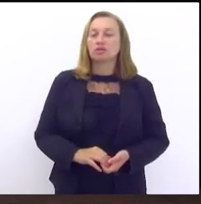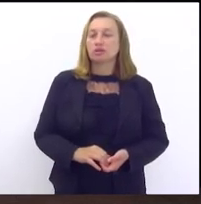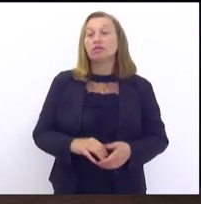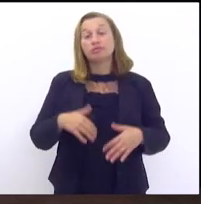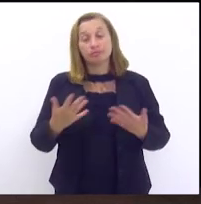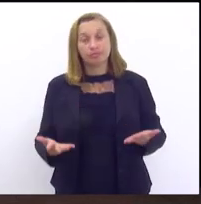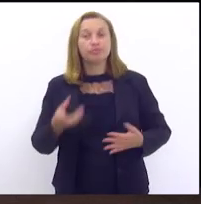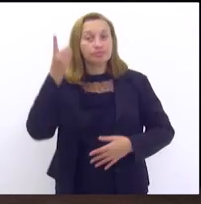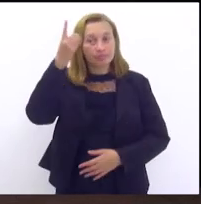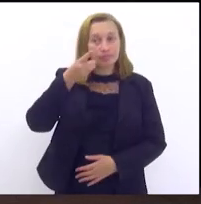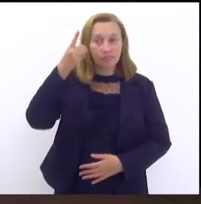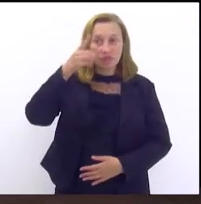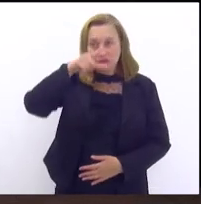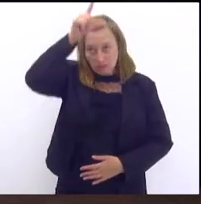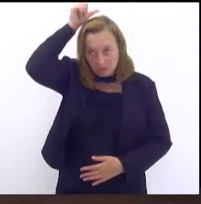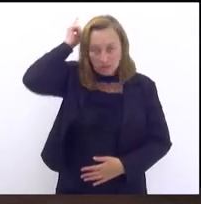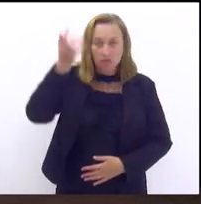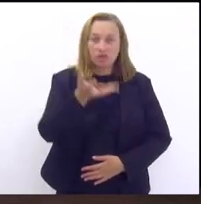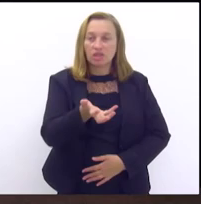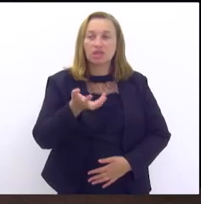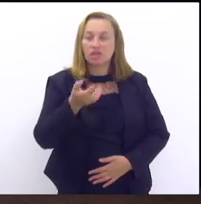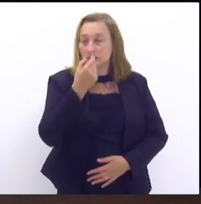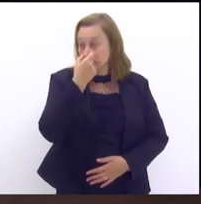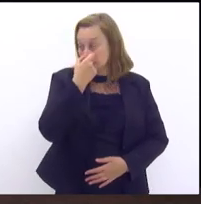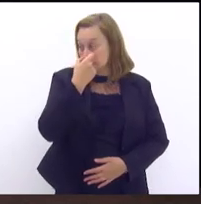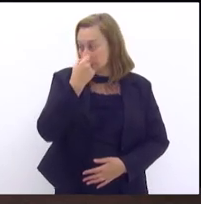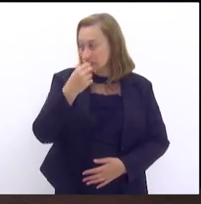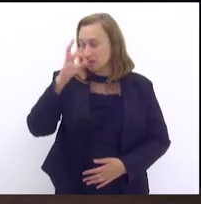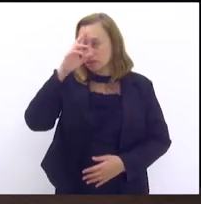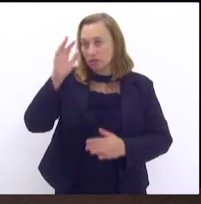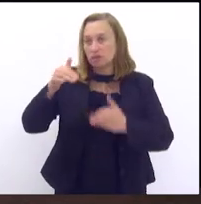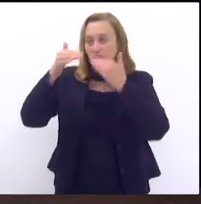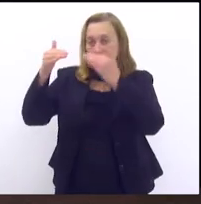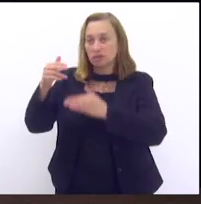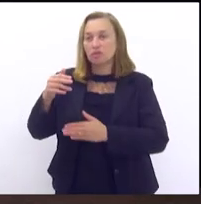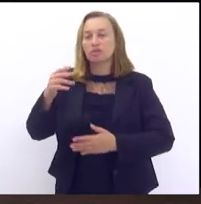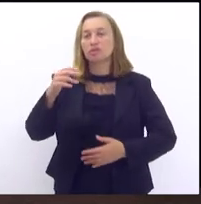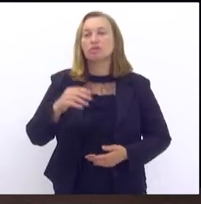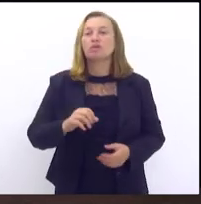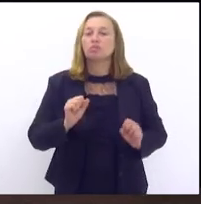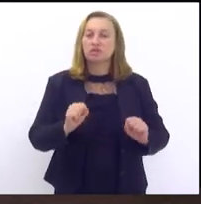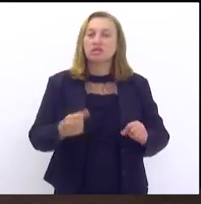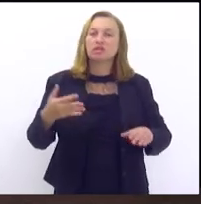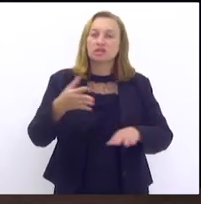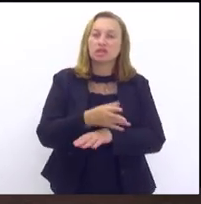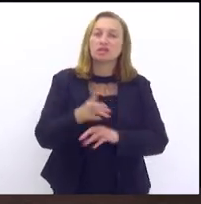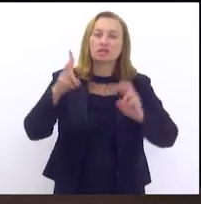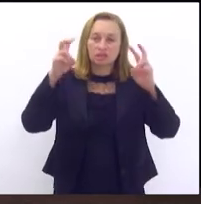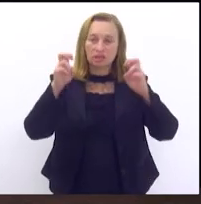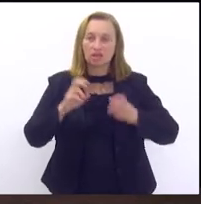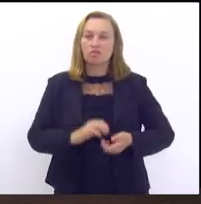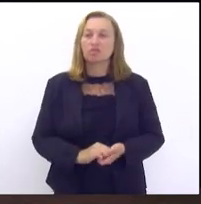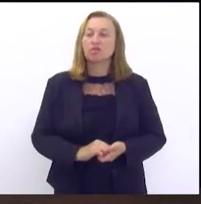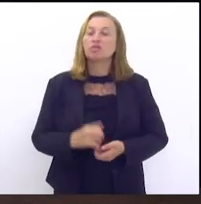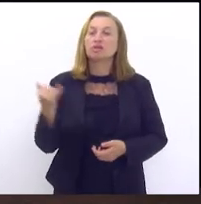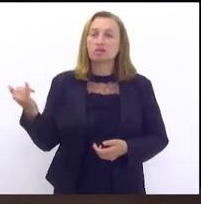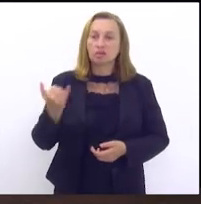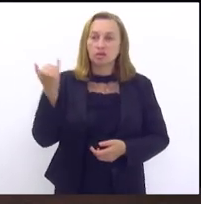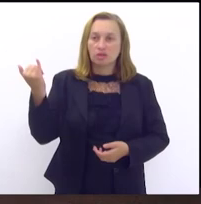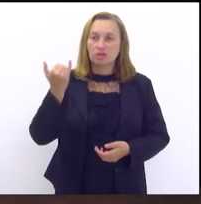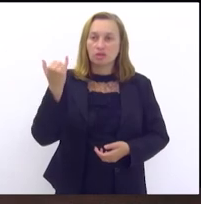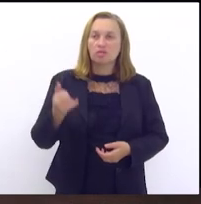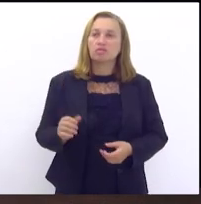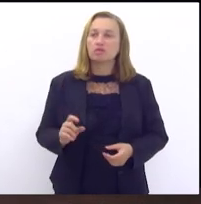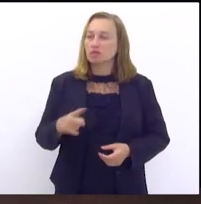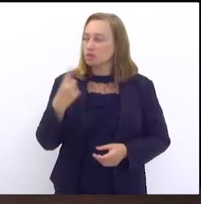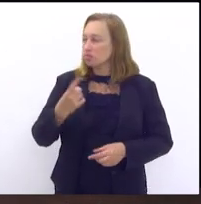Então, deputado Paulo, eu queria que Vossa Excelência também pudesse entrar nesse tema, que é um tema importante, porque